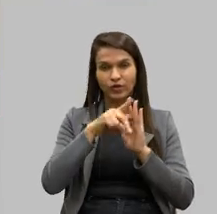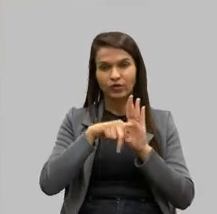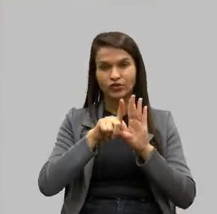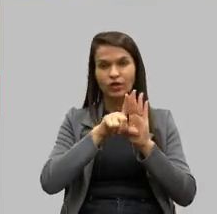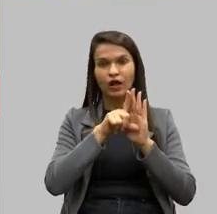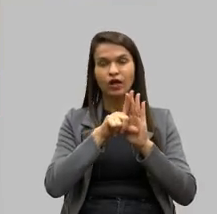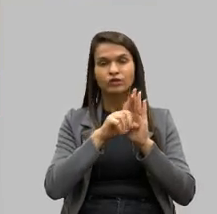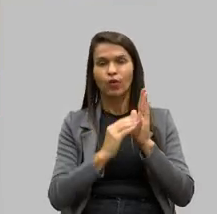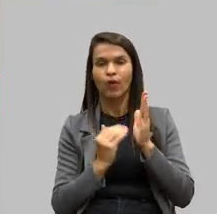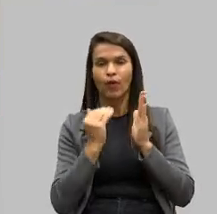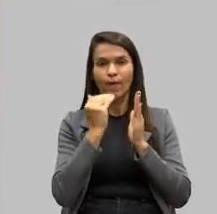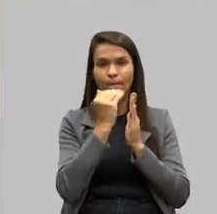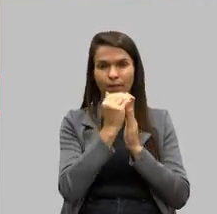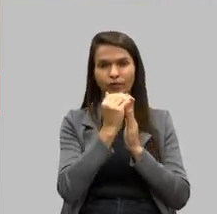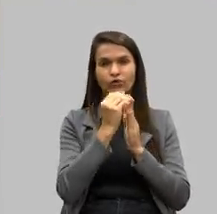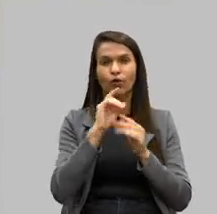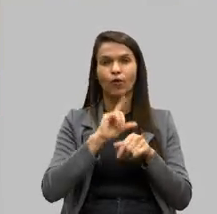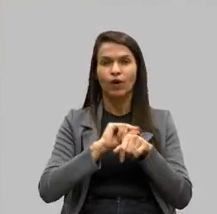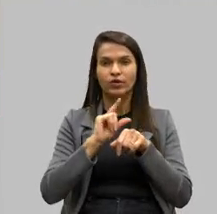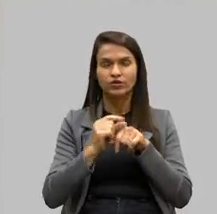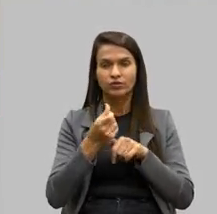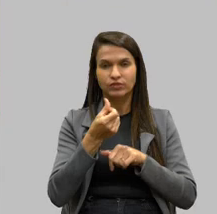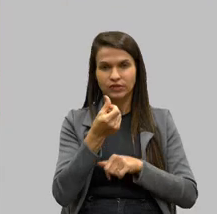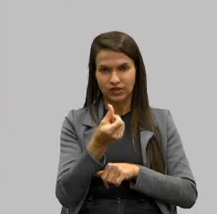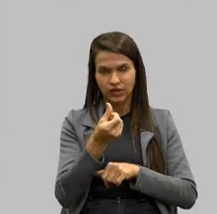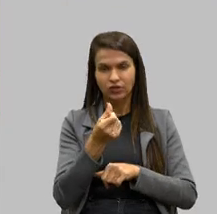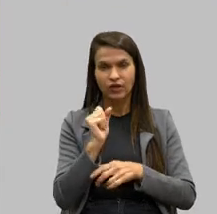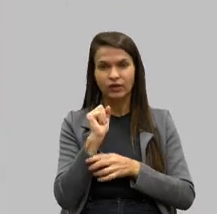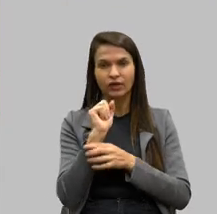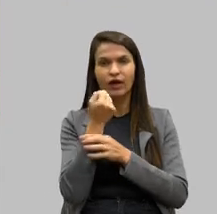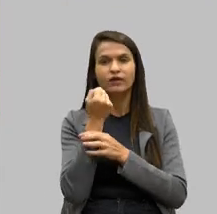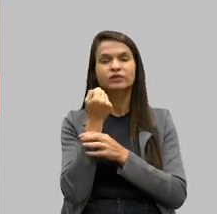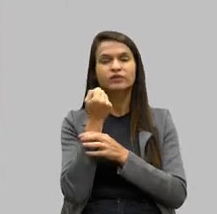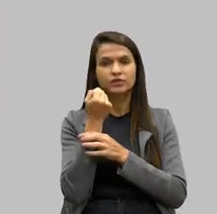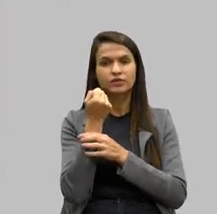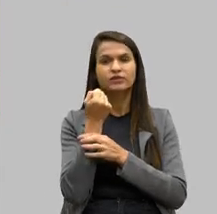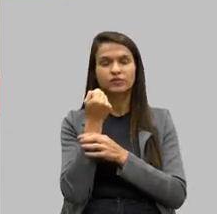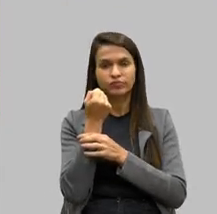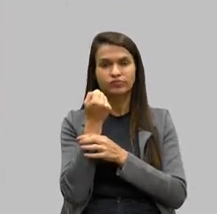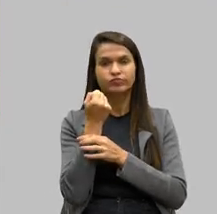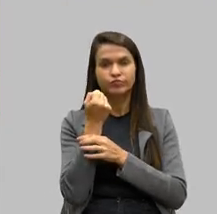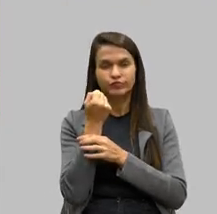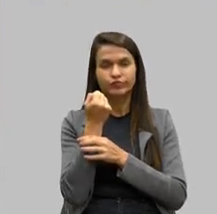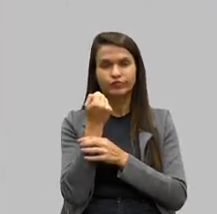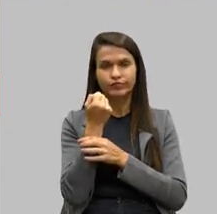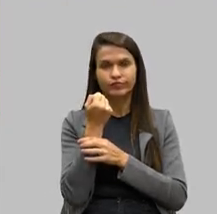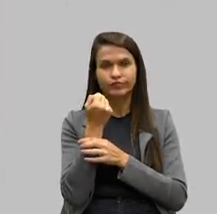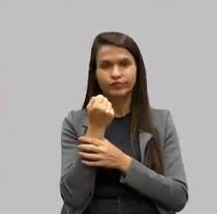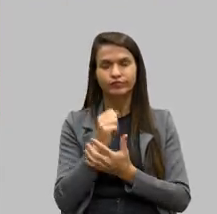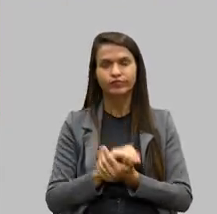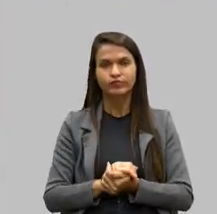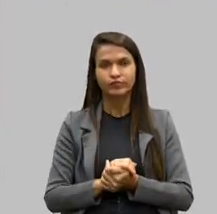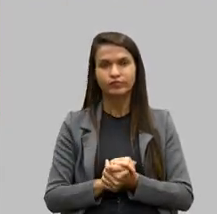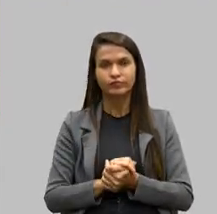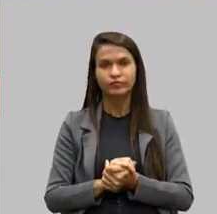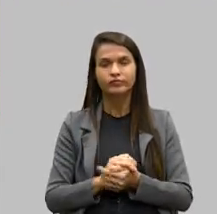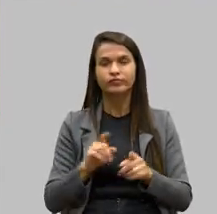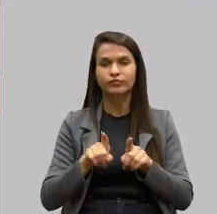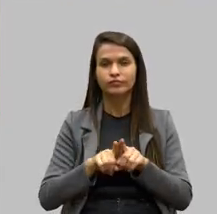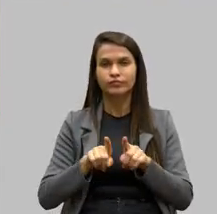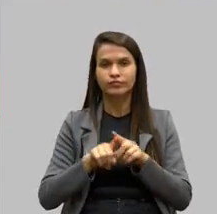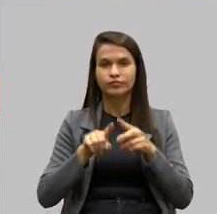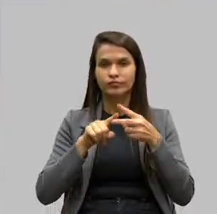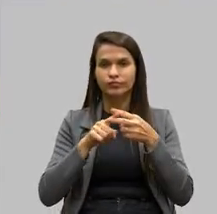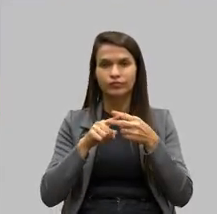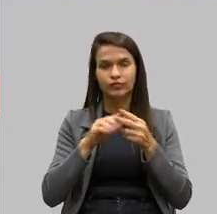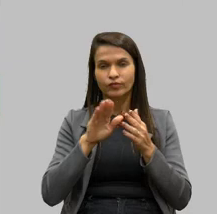o reajuste, o artigo 6º garantia periodicidade e ao mesmo reajuste para